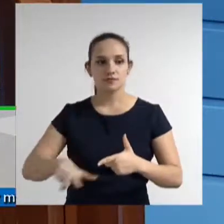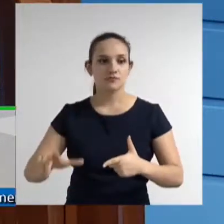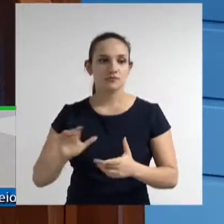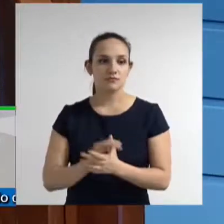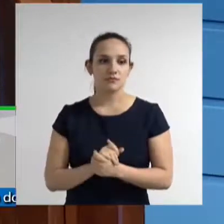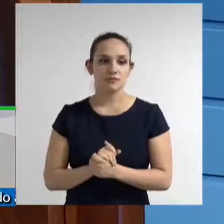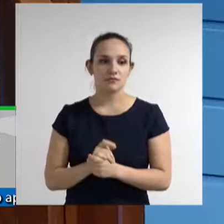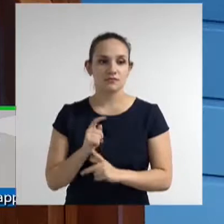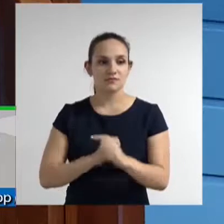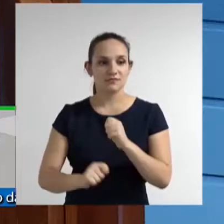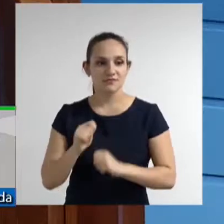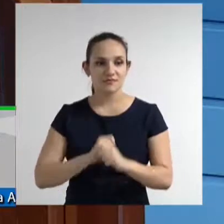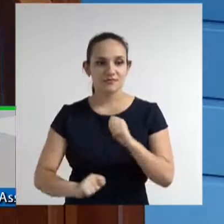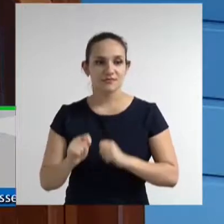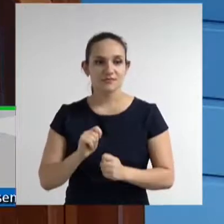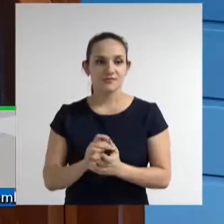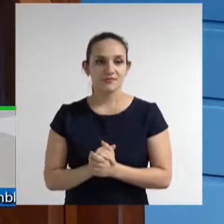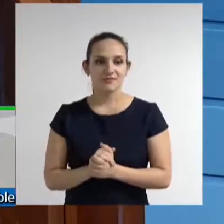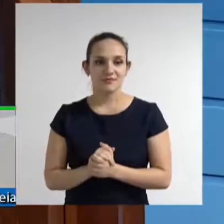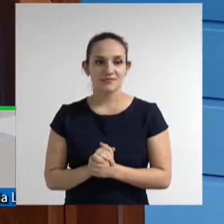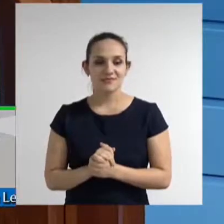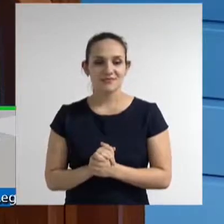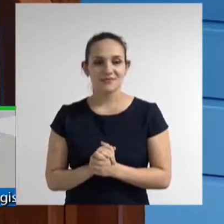social econômico,